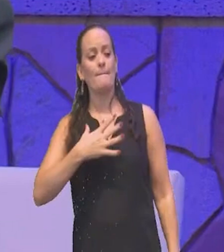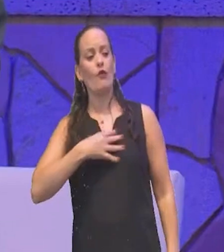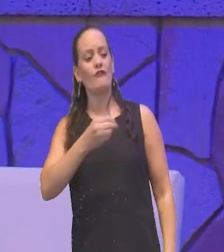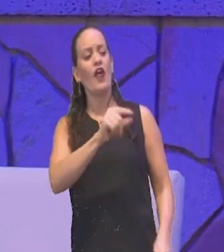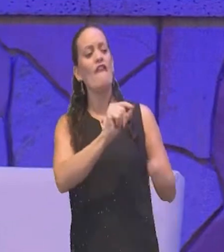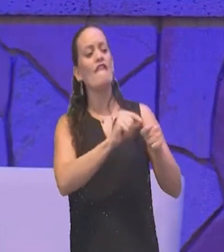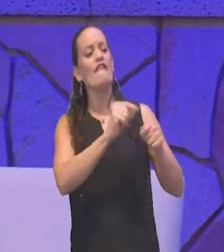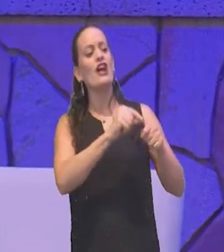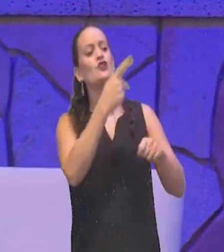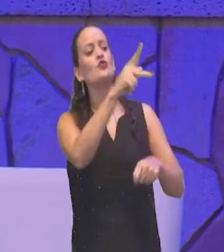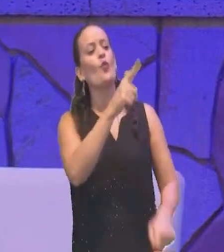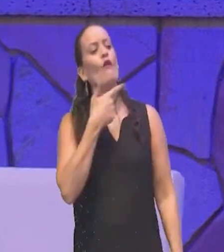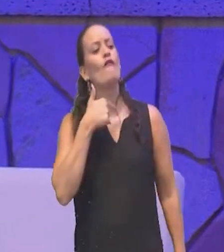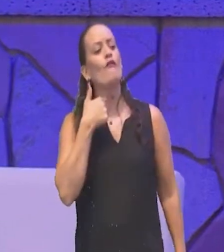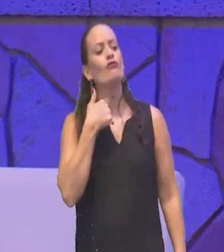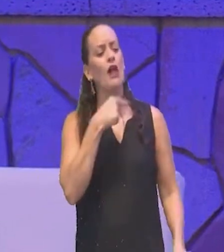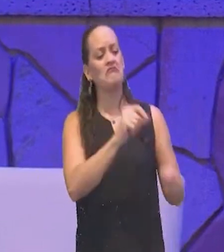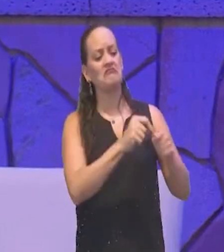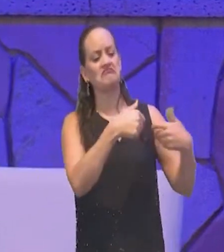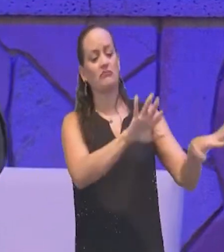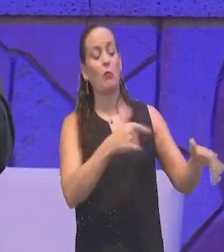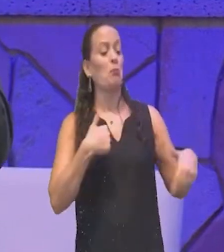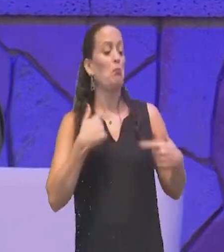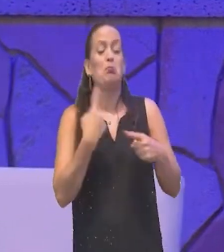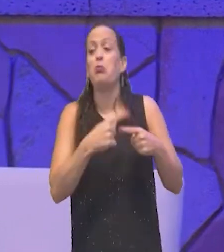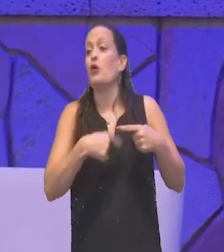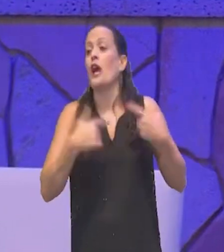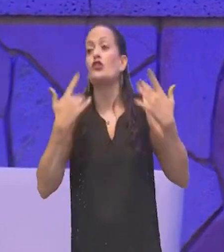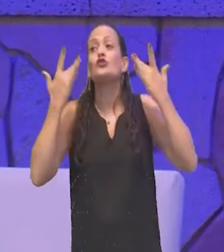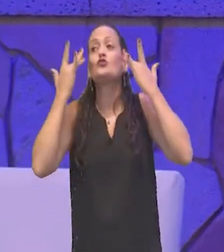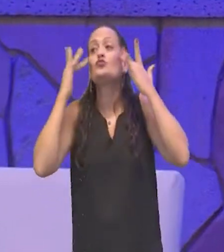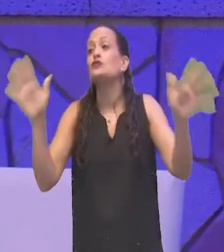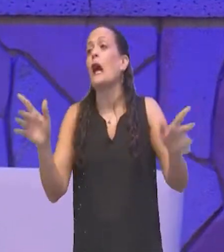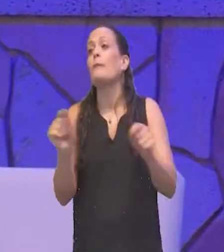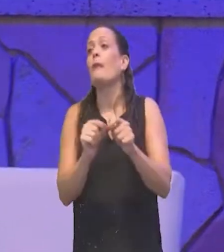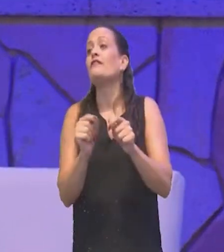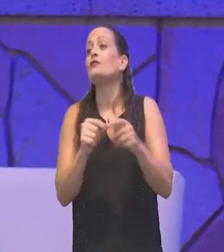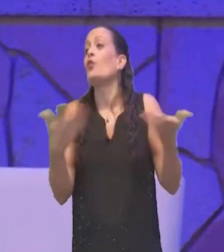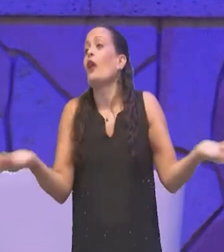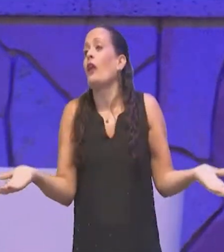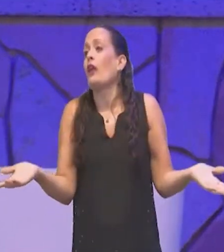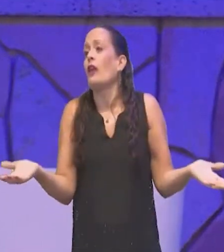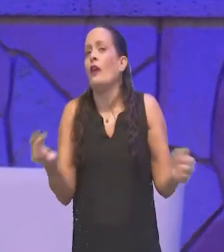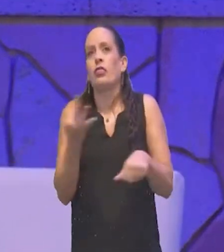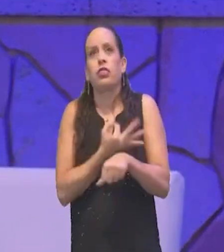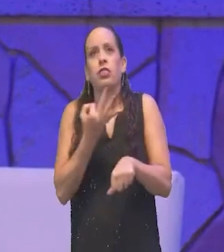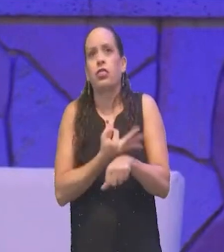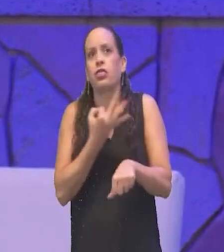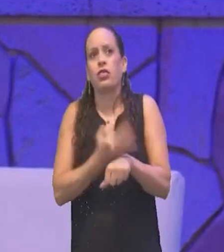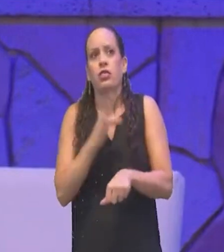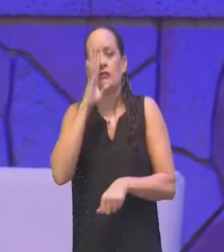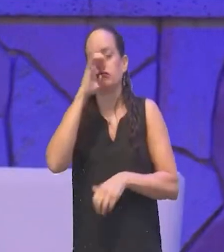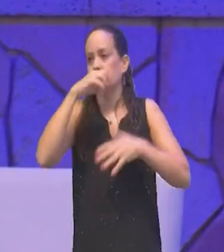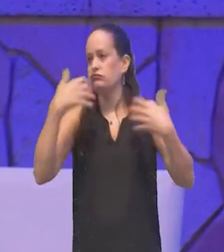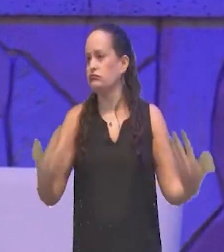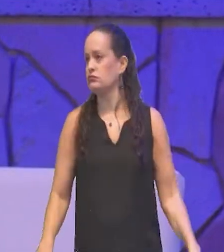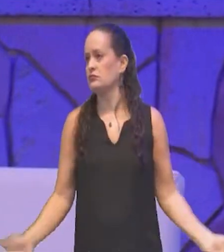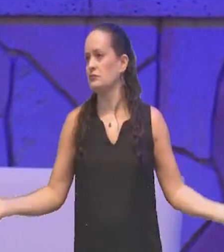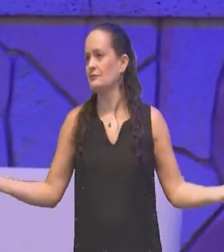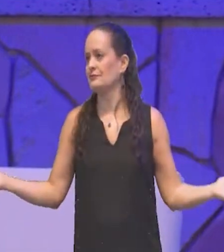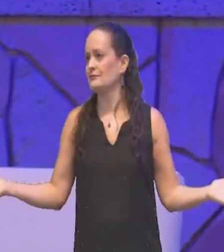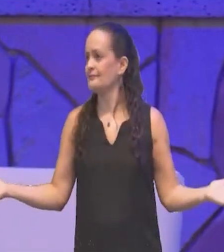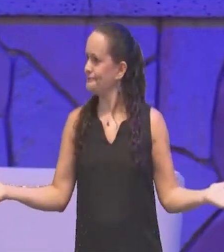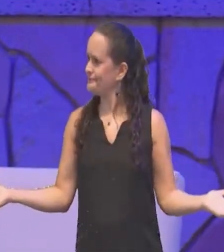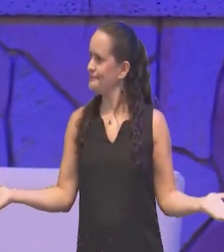que você quiser com eles, porque nós não aguentamos mais. É um retrato da sociedade, da família que nós